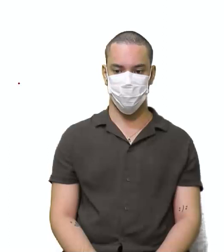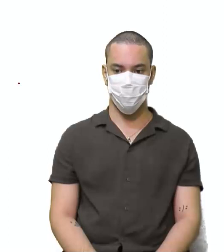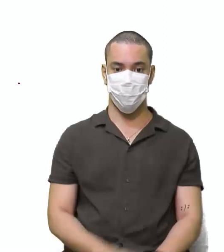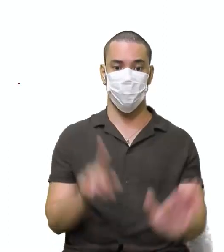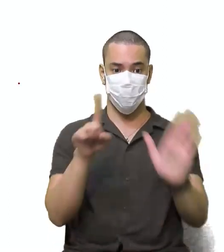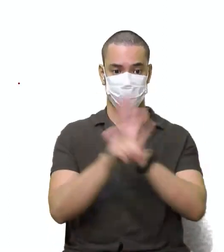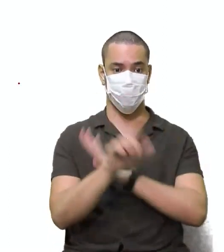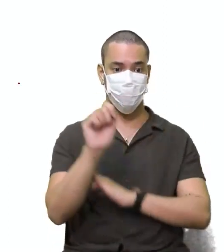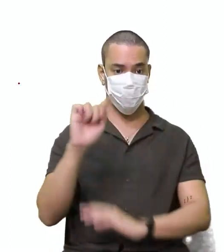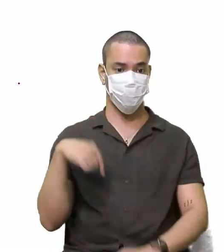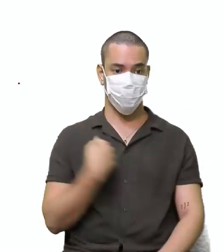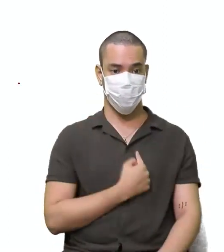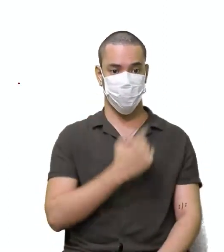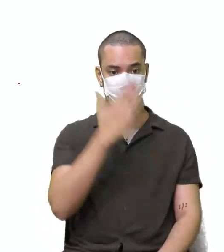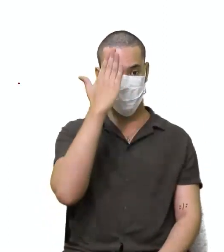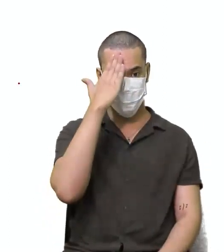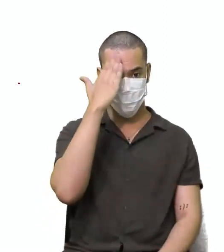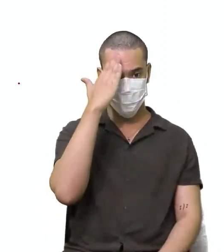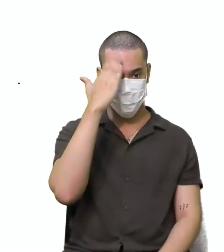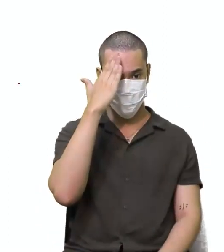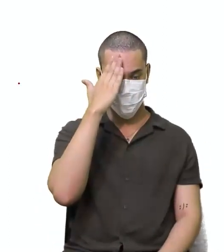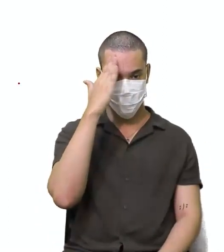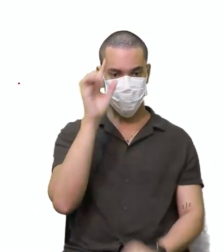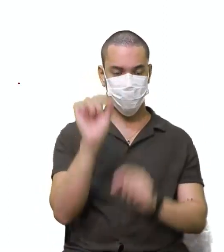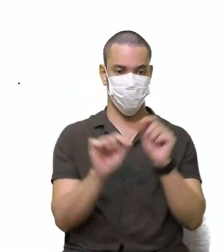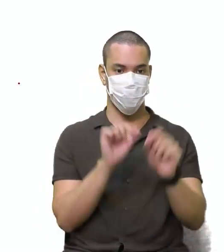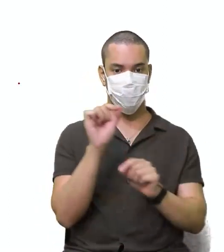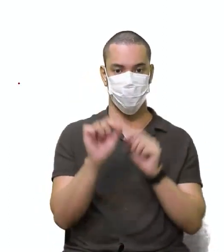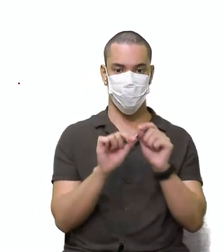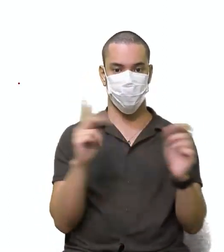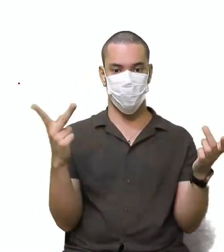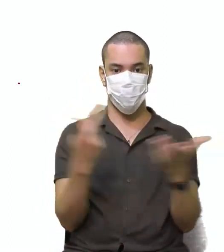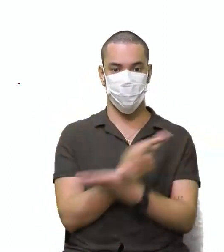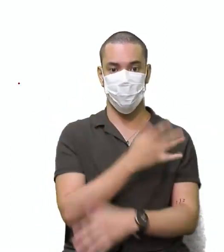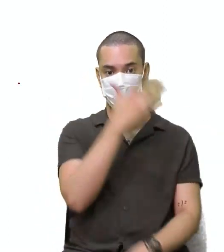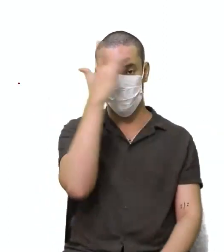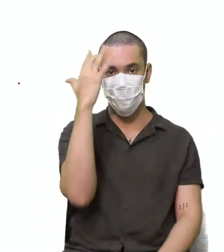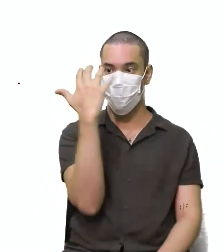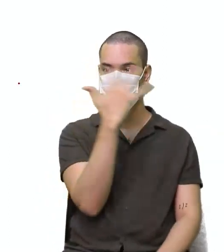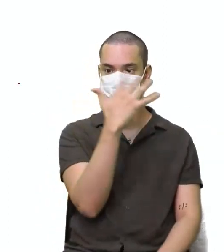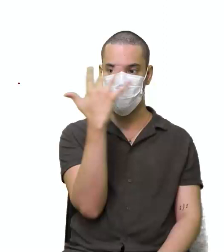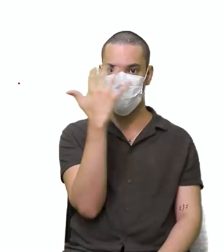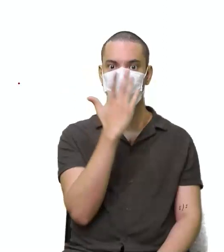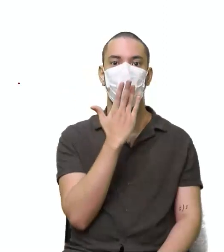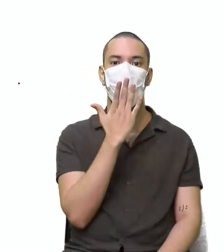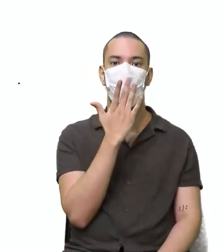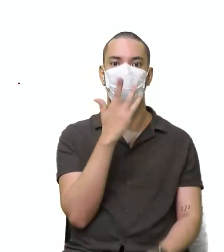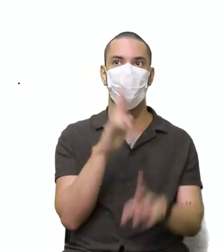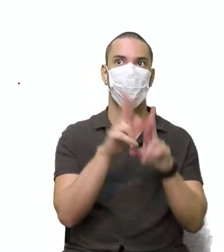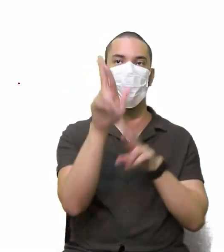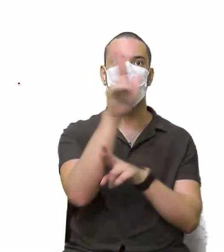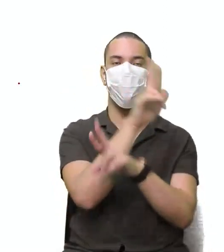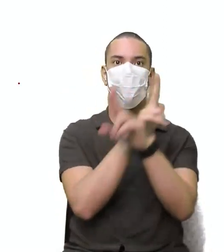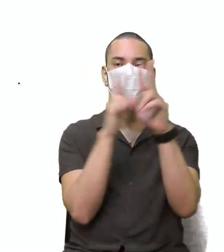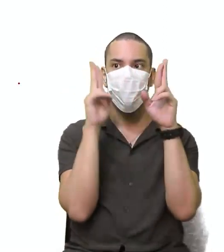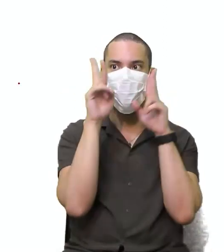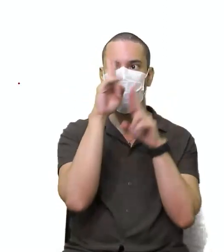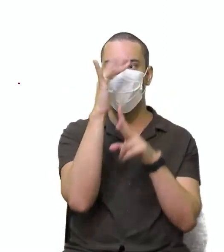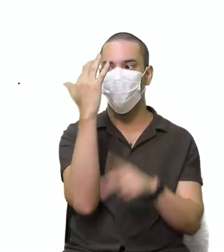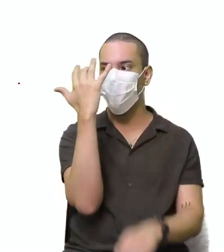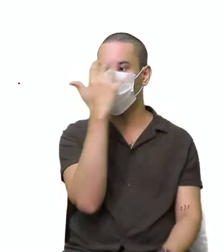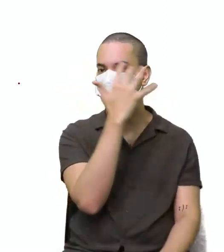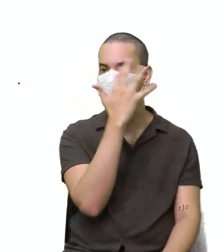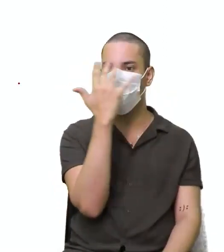o daltonismo é aquela que vai o indivíduo não vai conseguir enxergar certas cores, né? É uma herança aí que